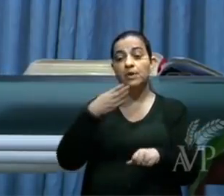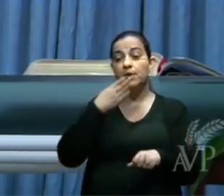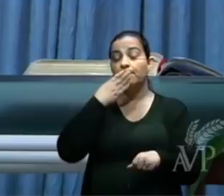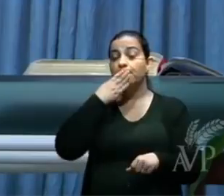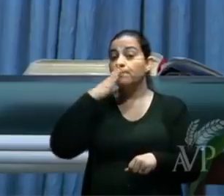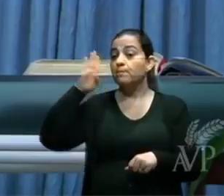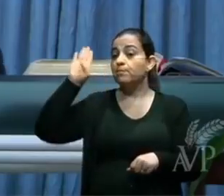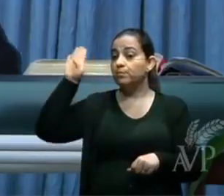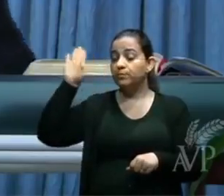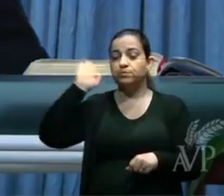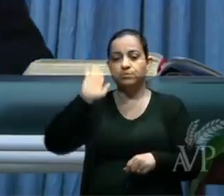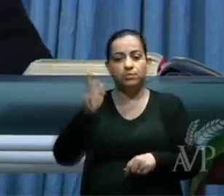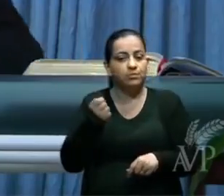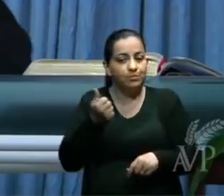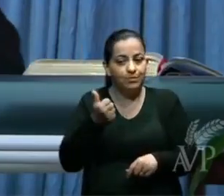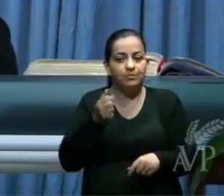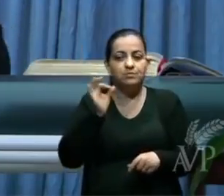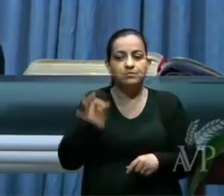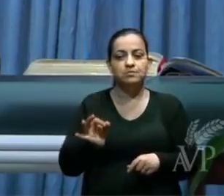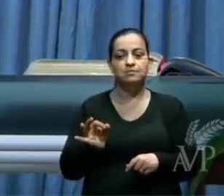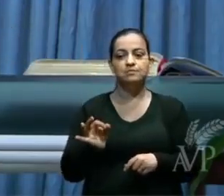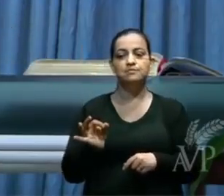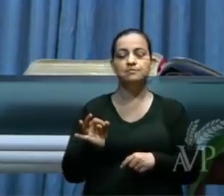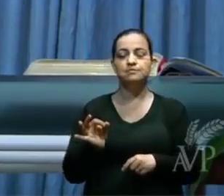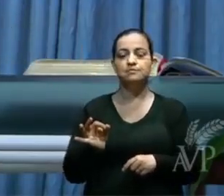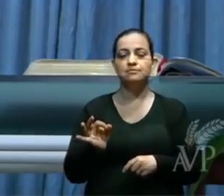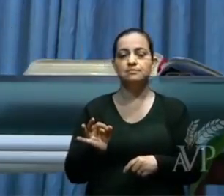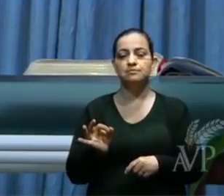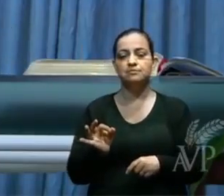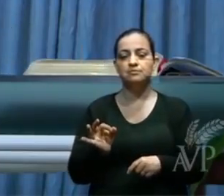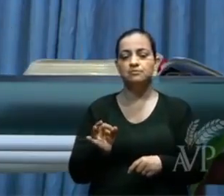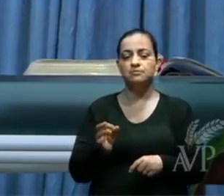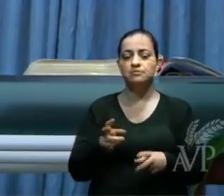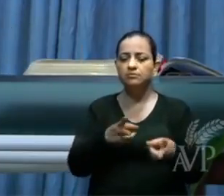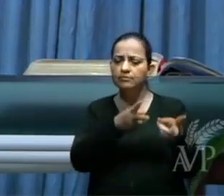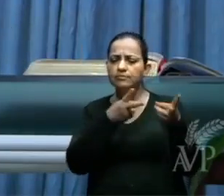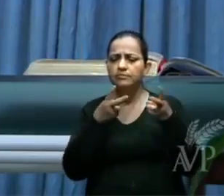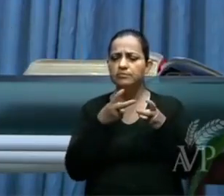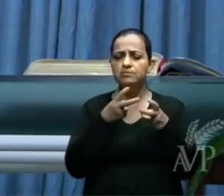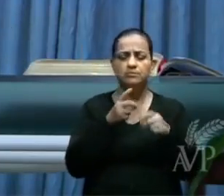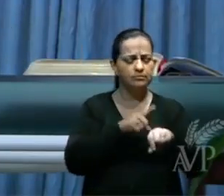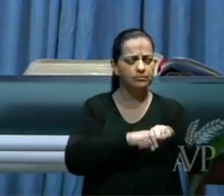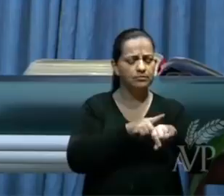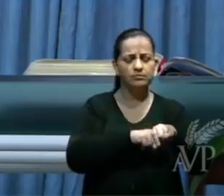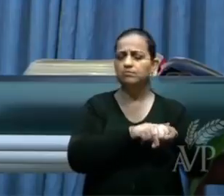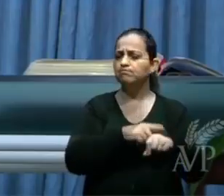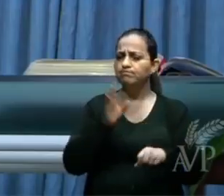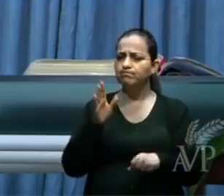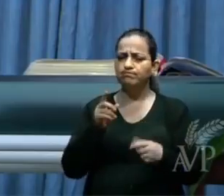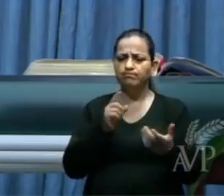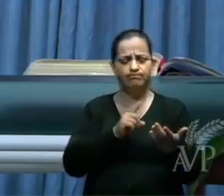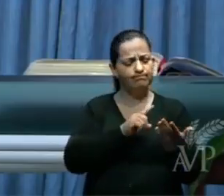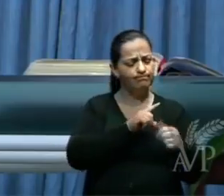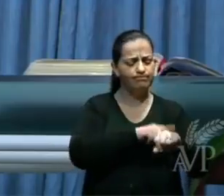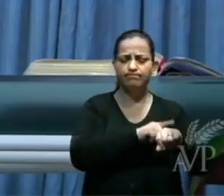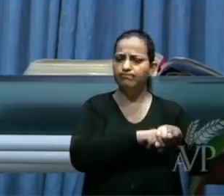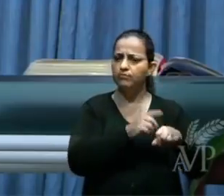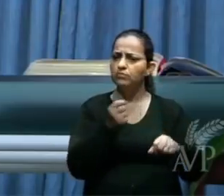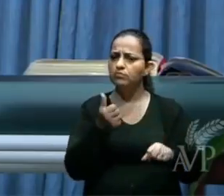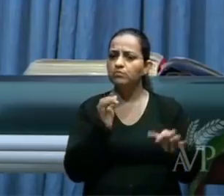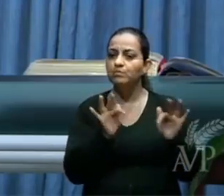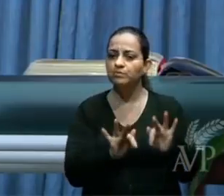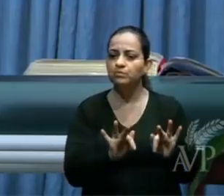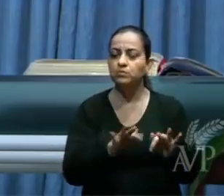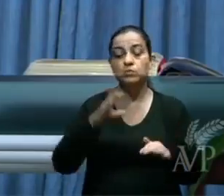estava para se cumprir observe quando o tempo da palavra prometido estava para cumprir